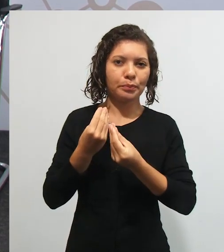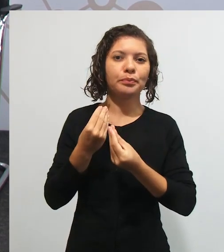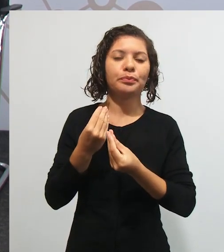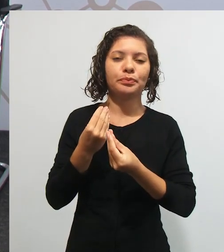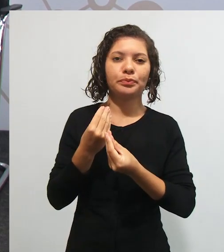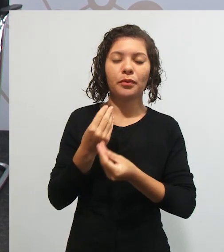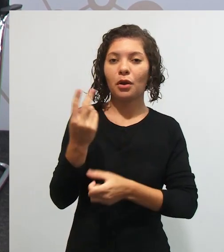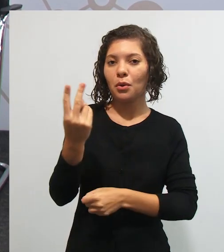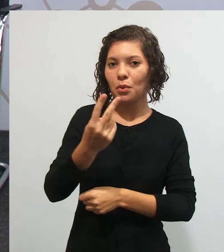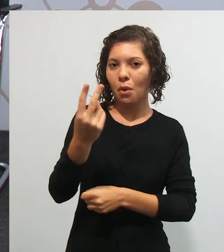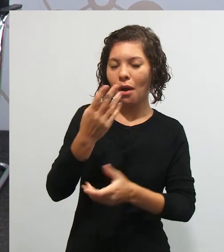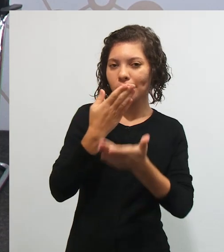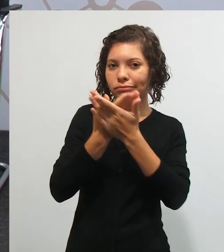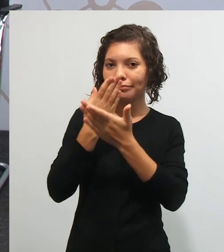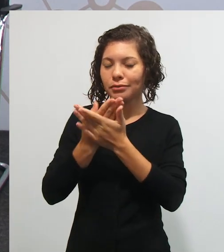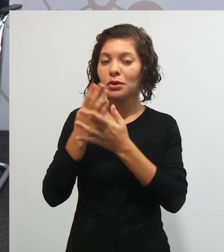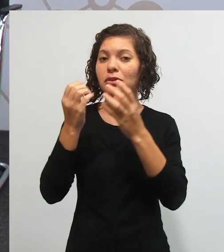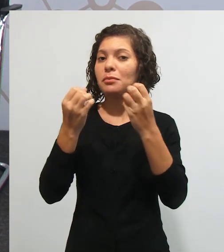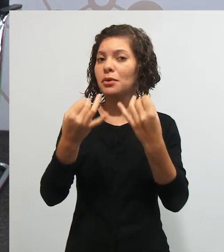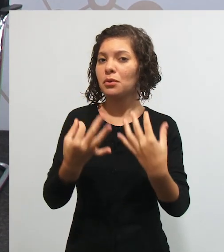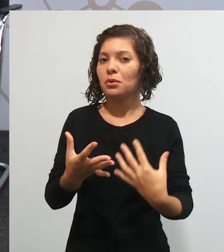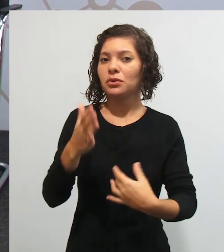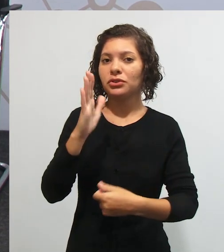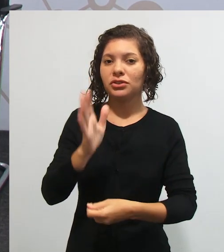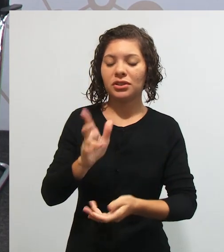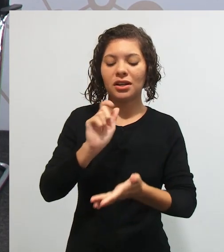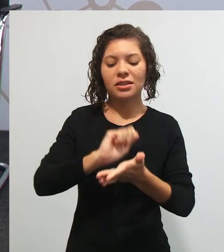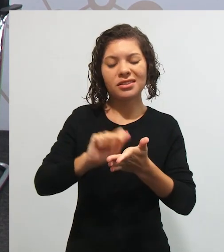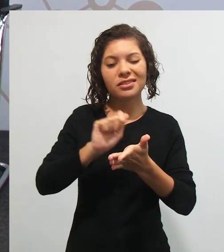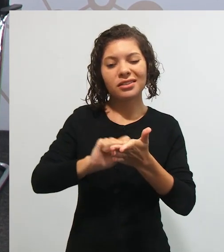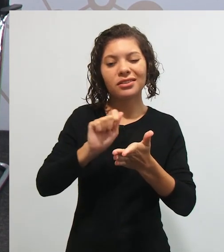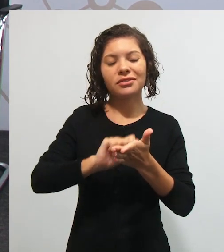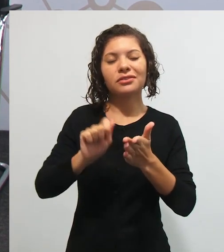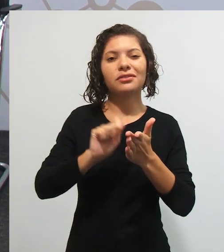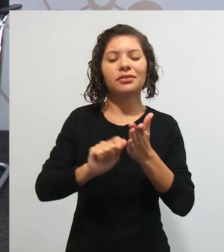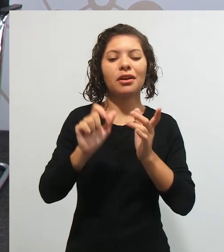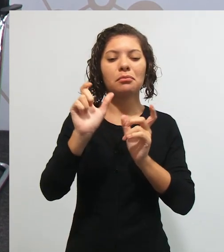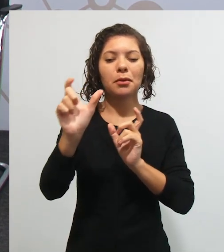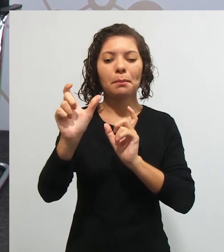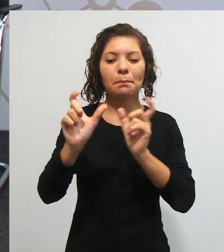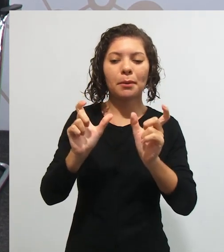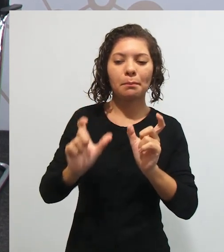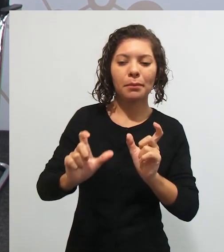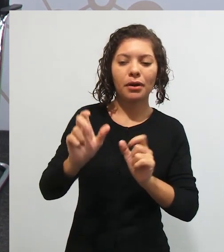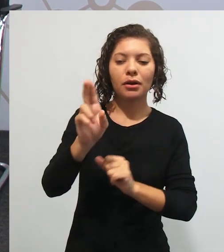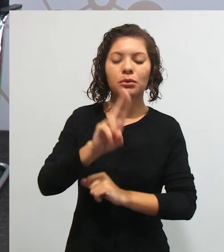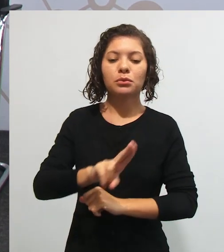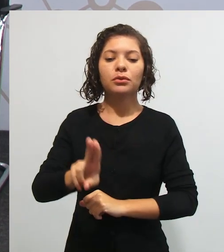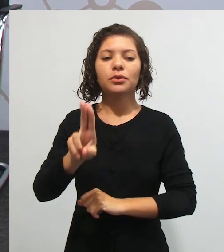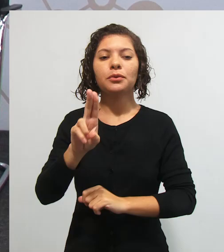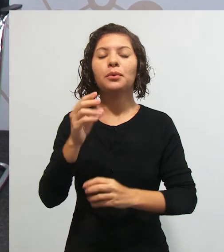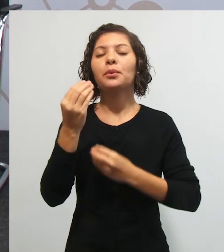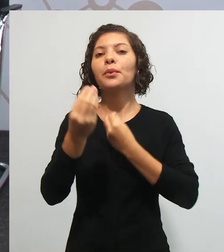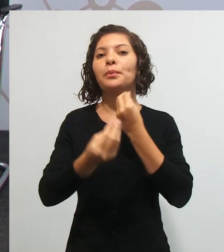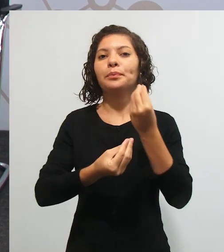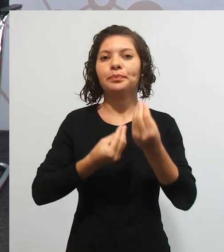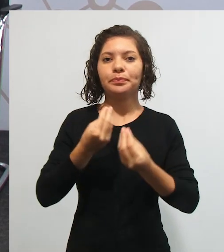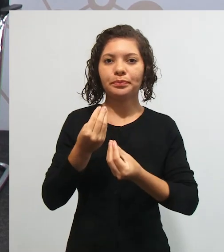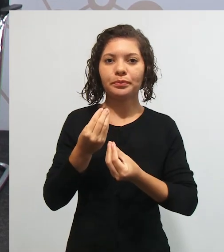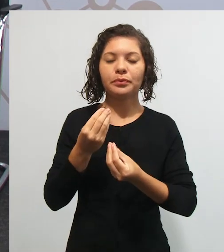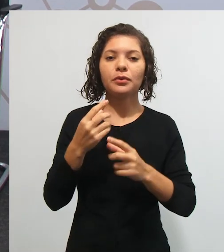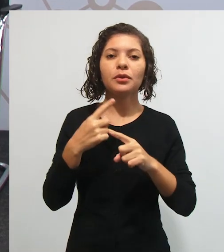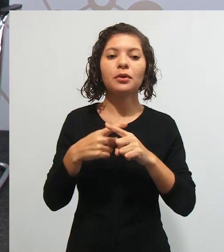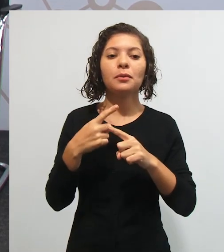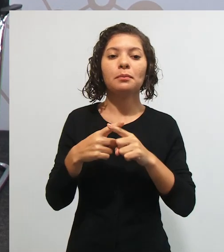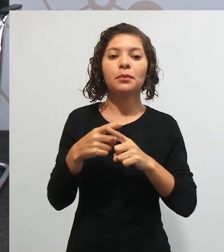Santos, João Vanderlei, esse ato de criação por meio de palavras ocorre a partir